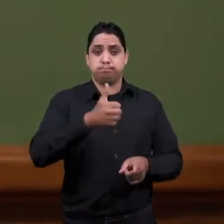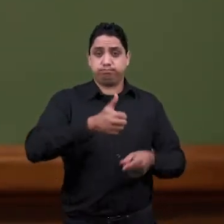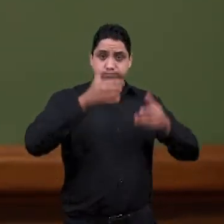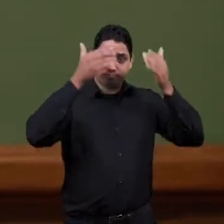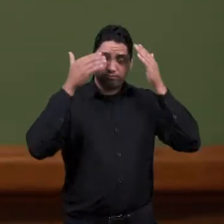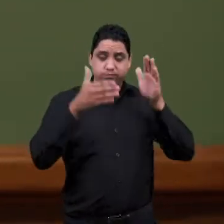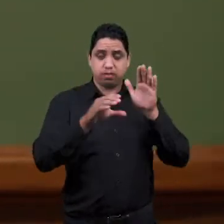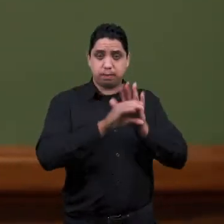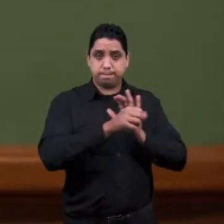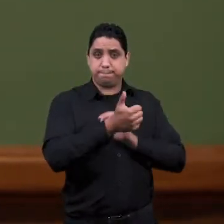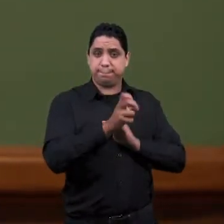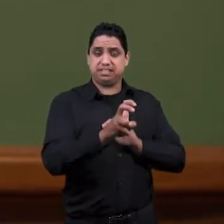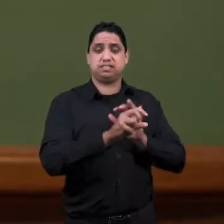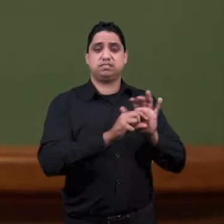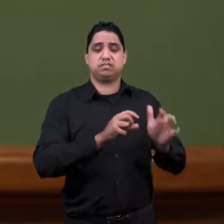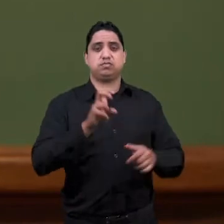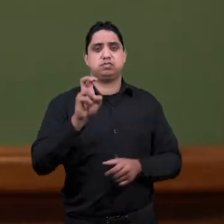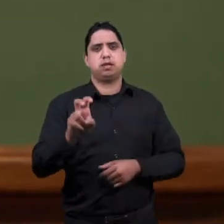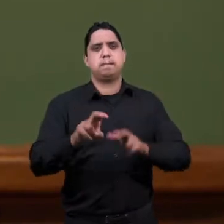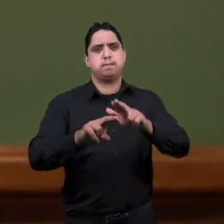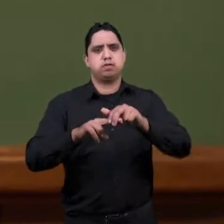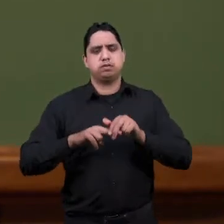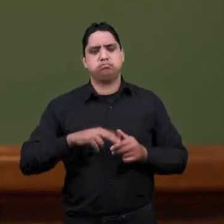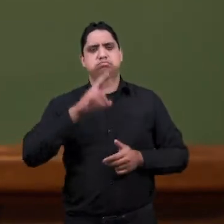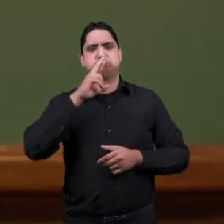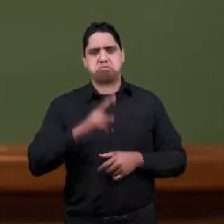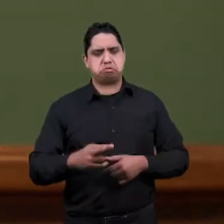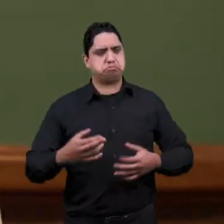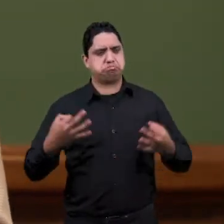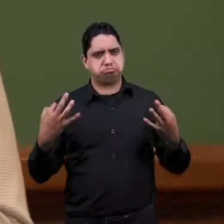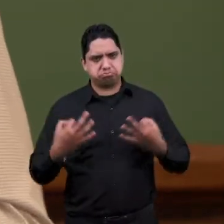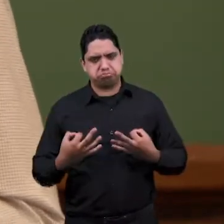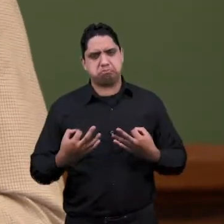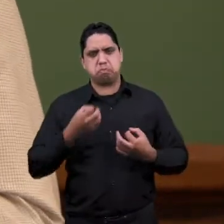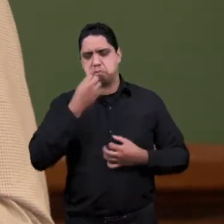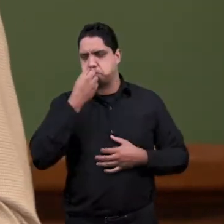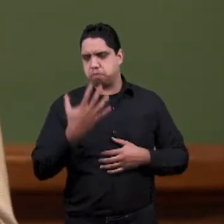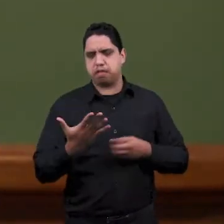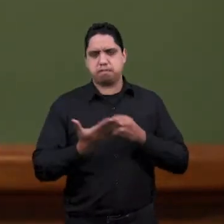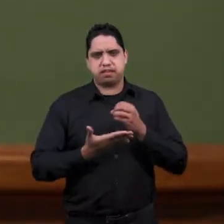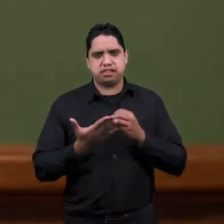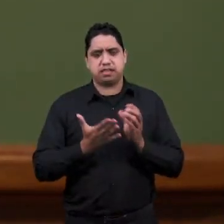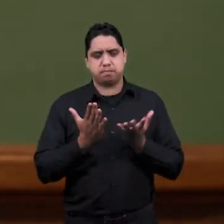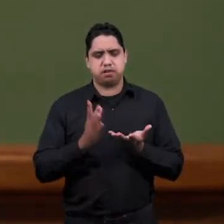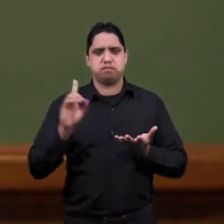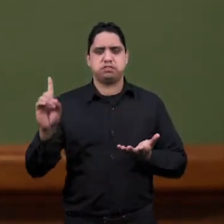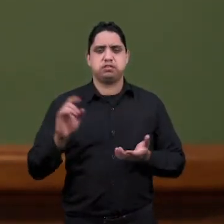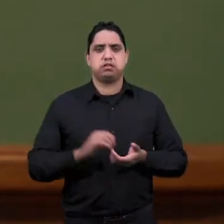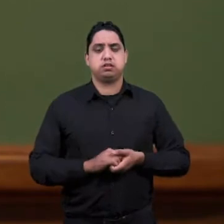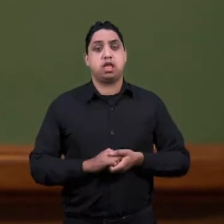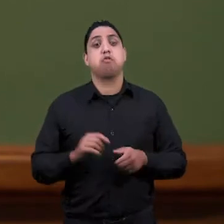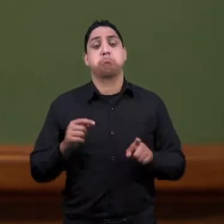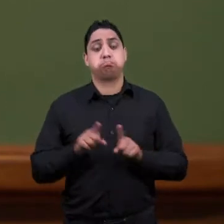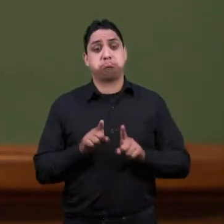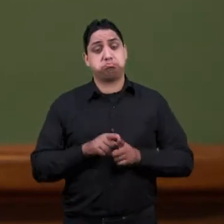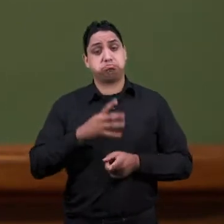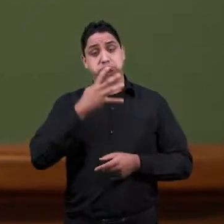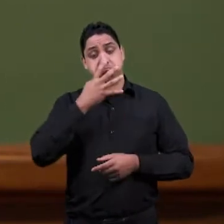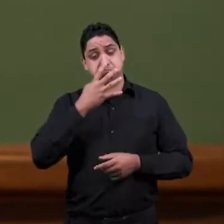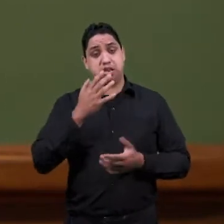15, verso 5. Portanto, a sua resposta foi muito bem fundamentada na palavra do Senhor. Eu fiquei